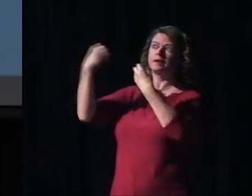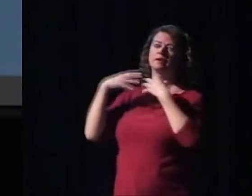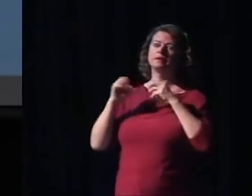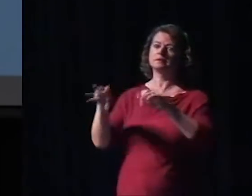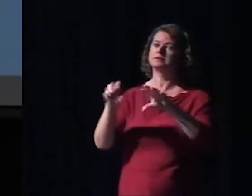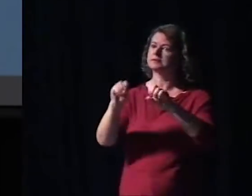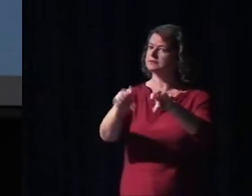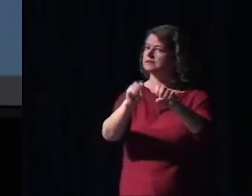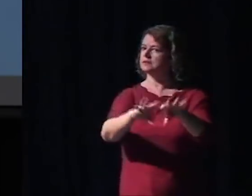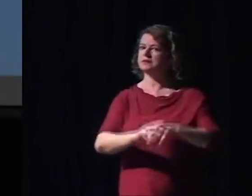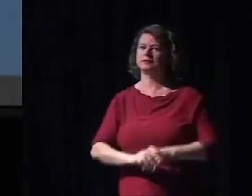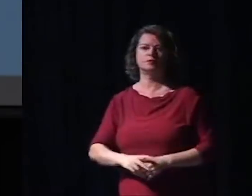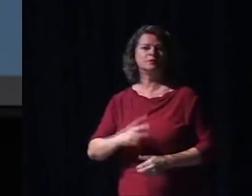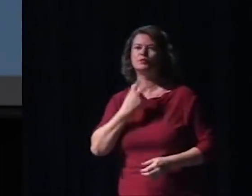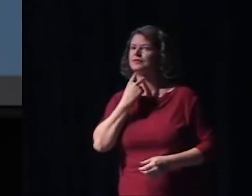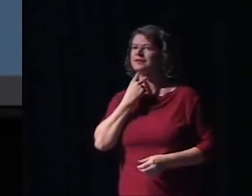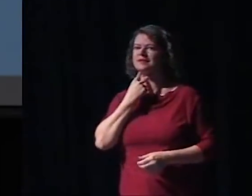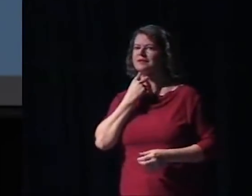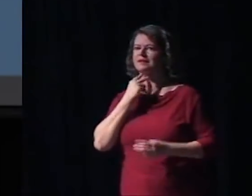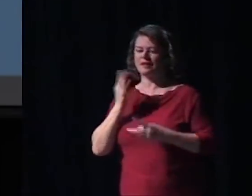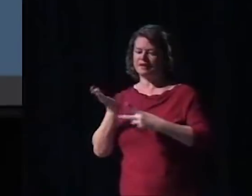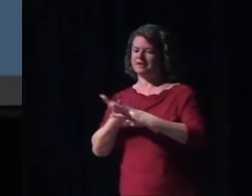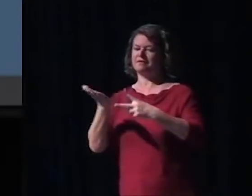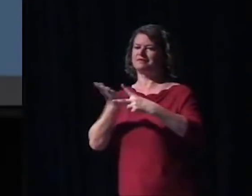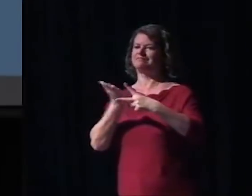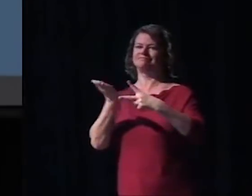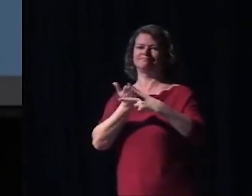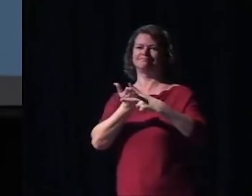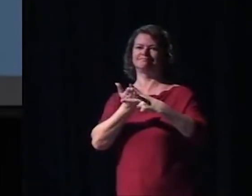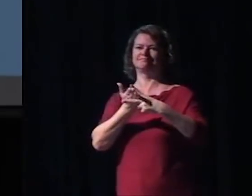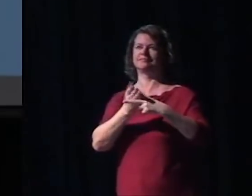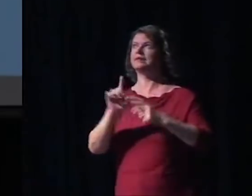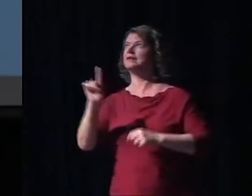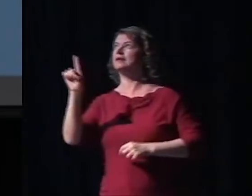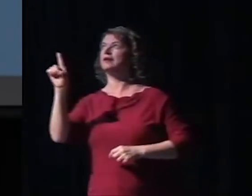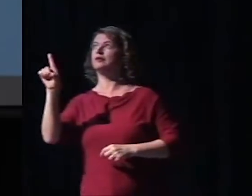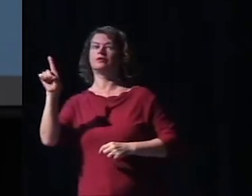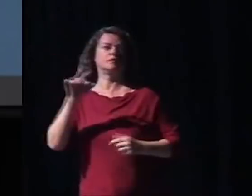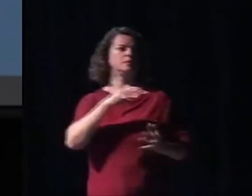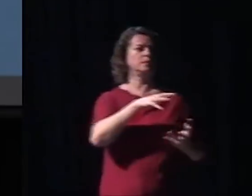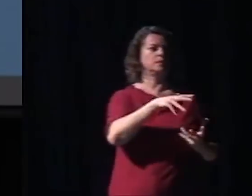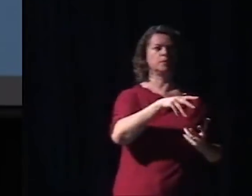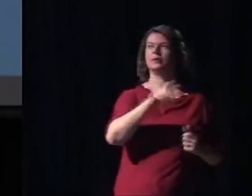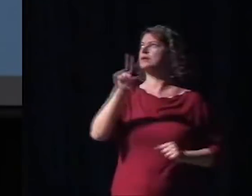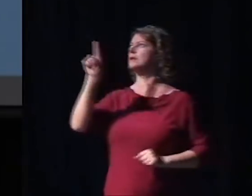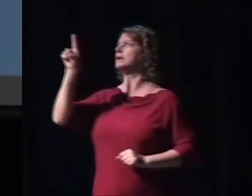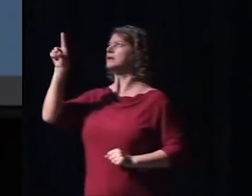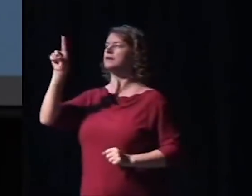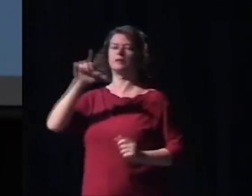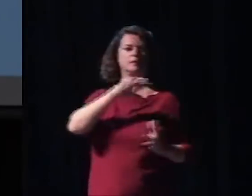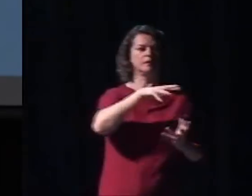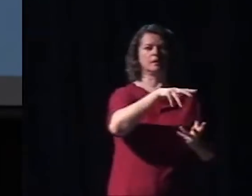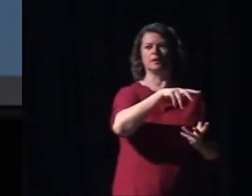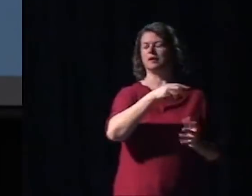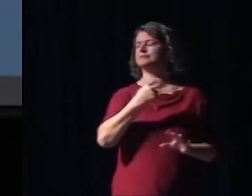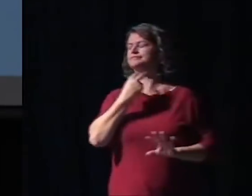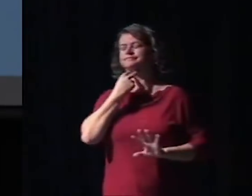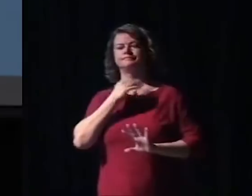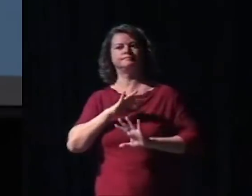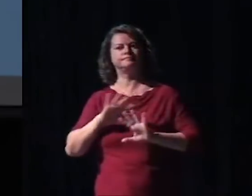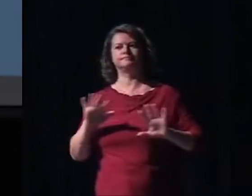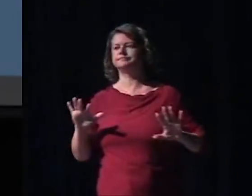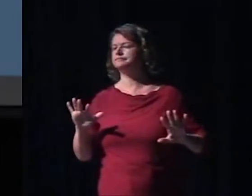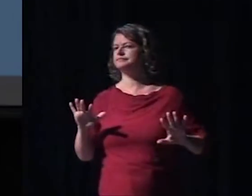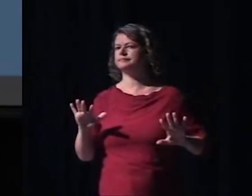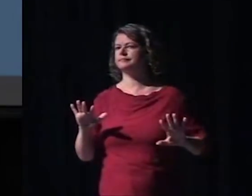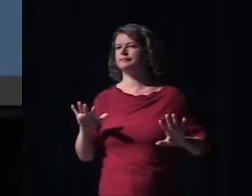você ao mesmo tempo ter paz com o pecado e ter paz com Deus. Olhe para mim, se o pecado tem um